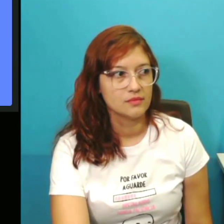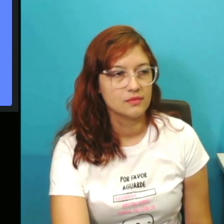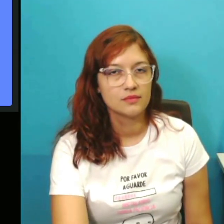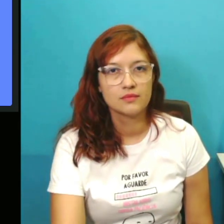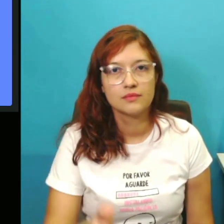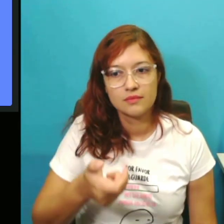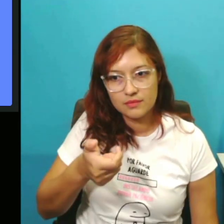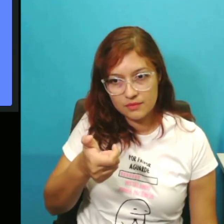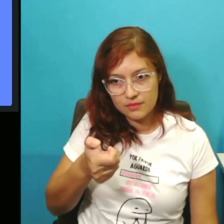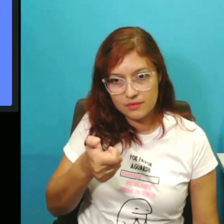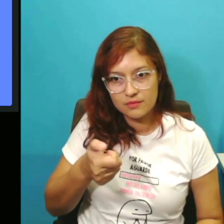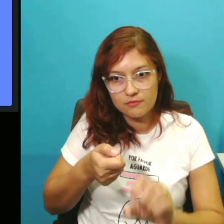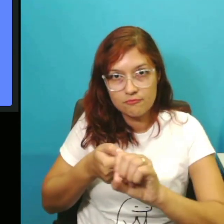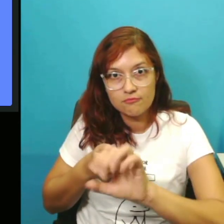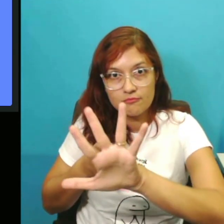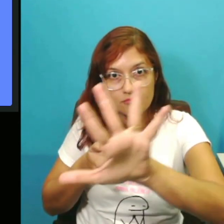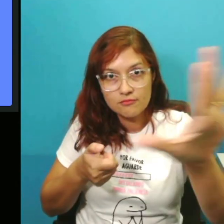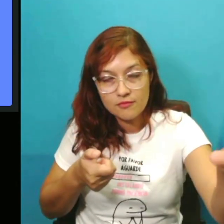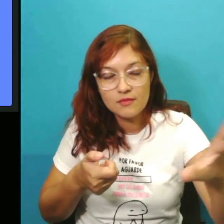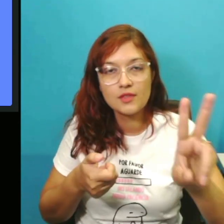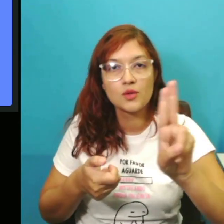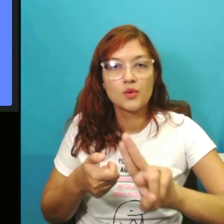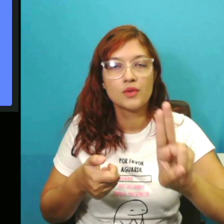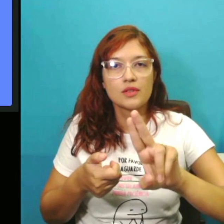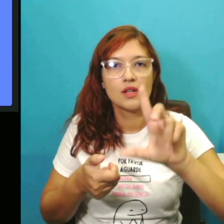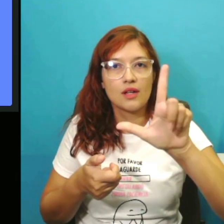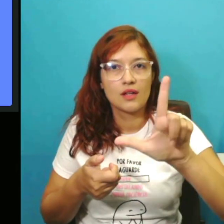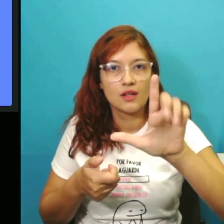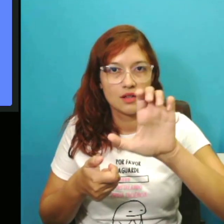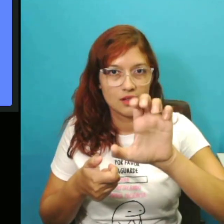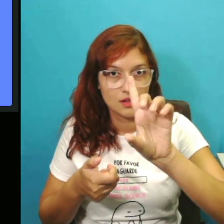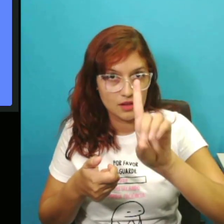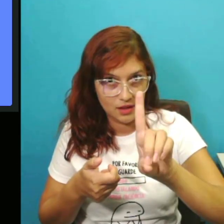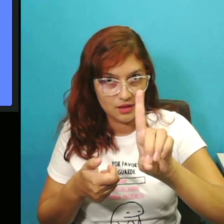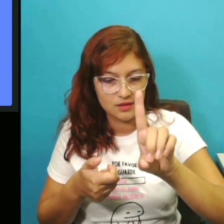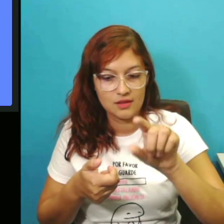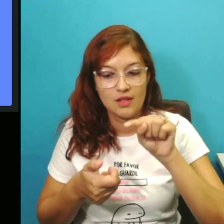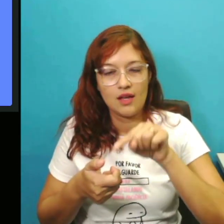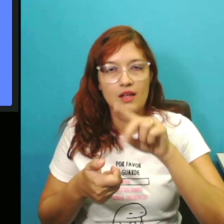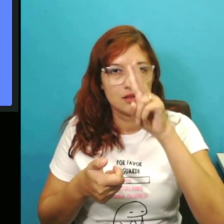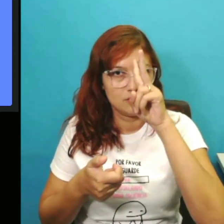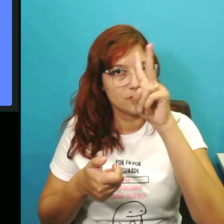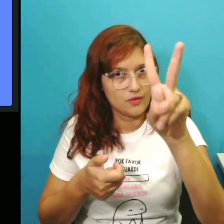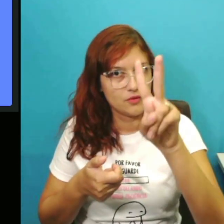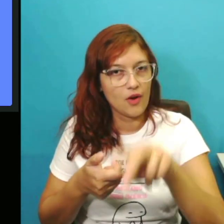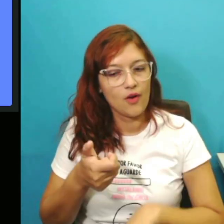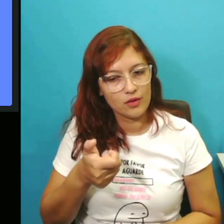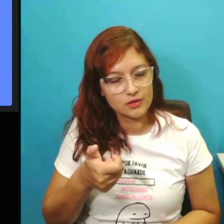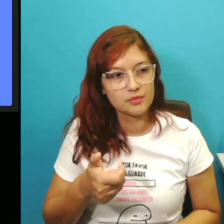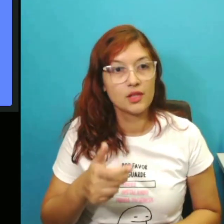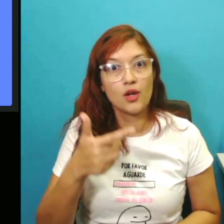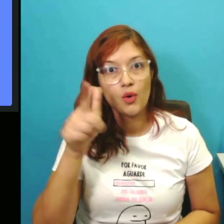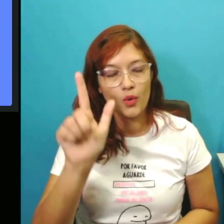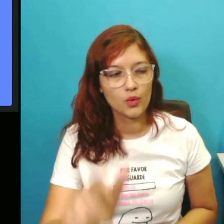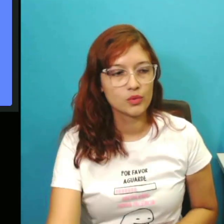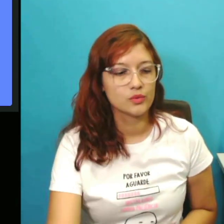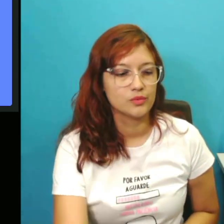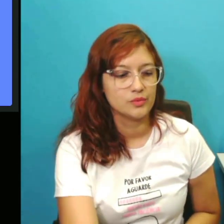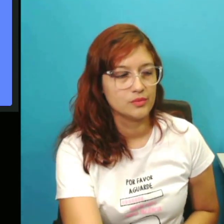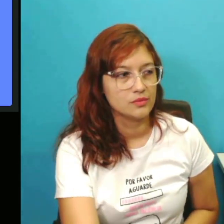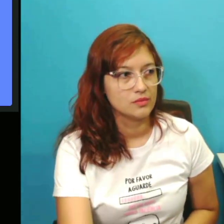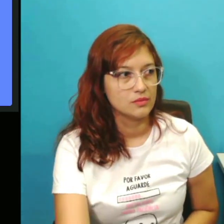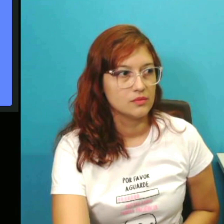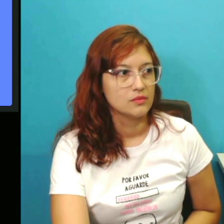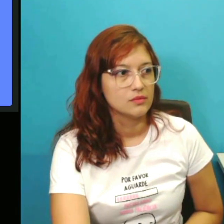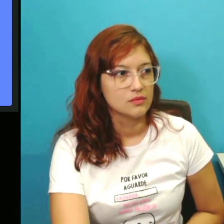Essa aqui é a lanterna, uma lanterna de LED, tem uma determinada